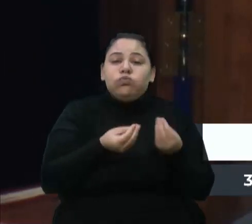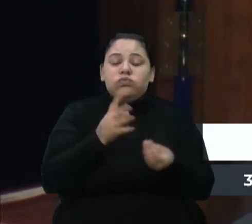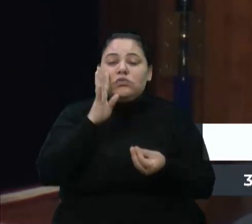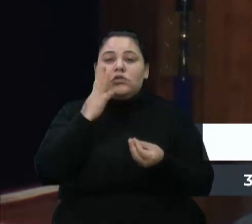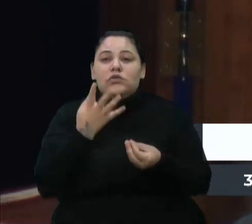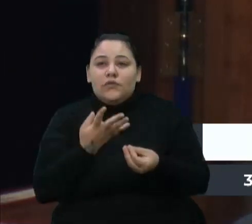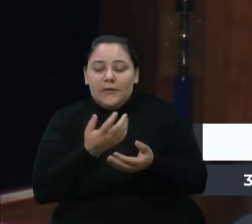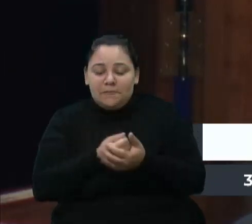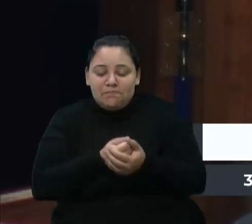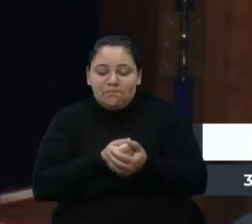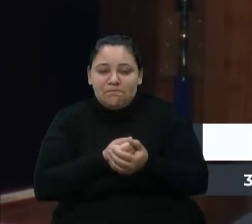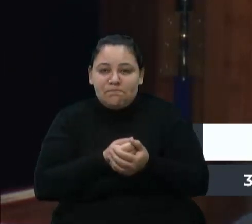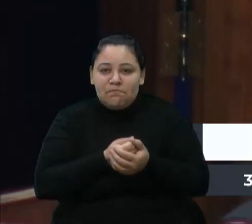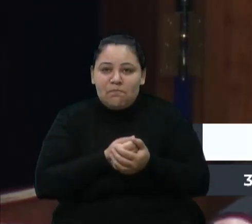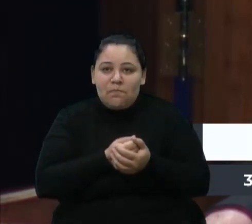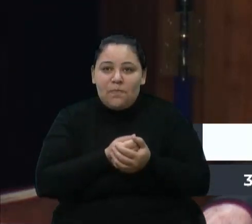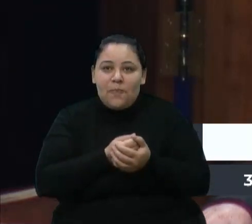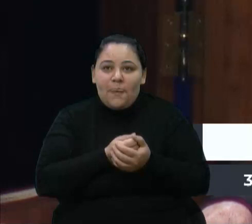algo que possa vir